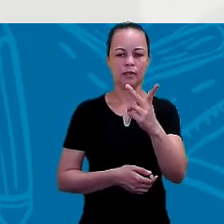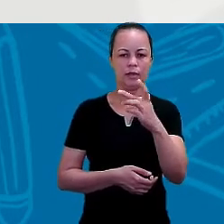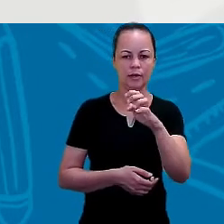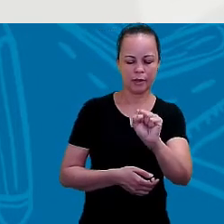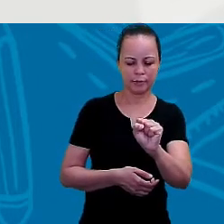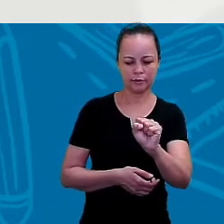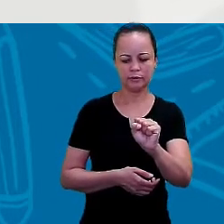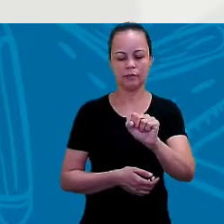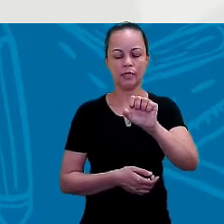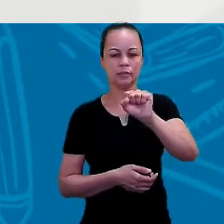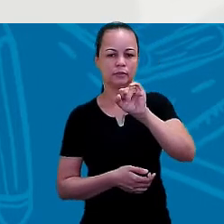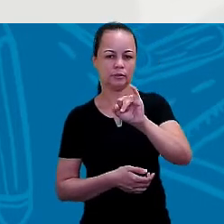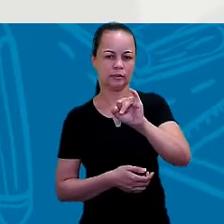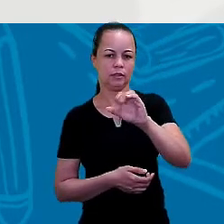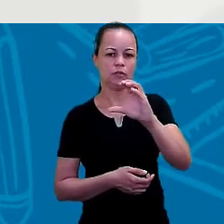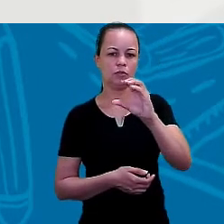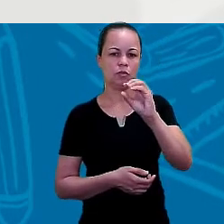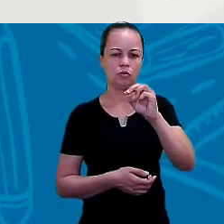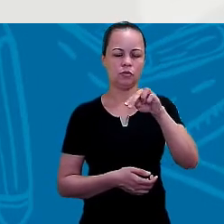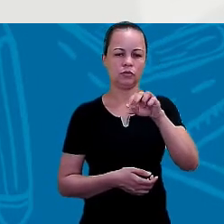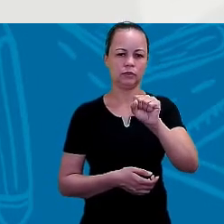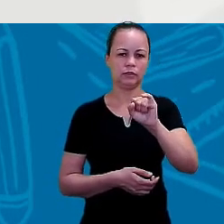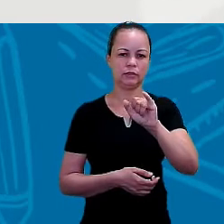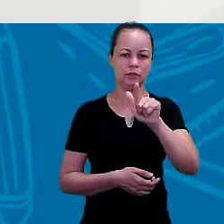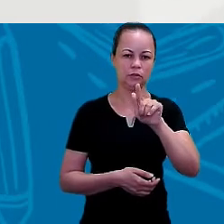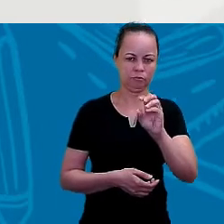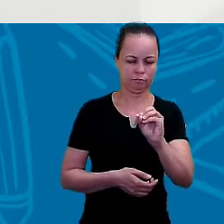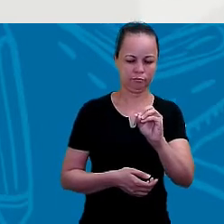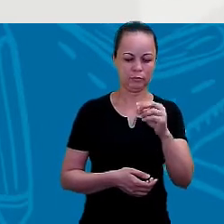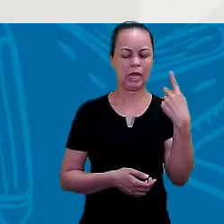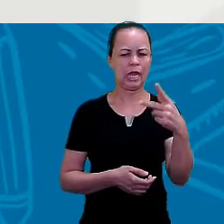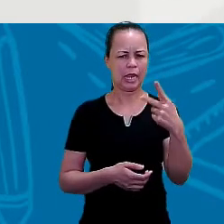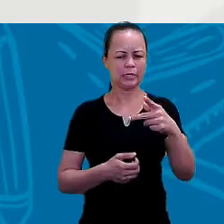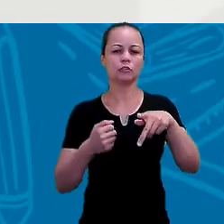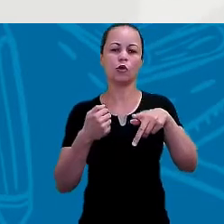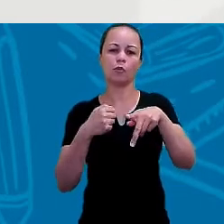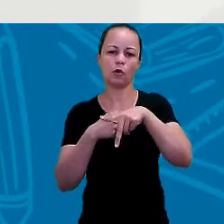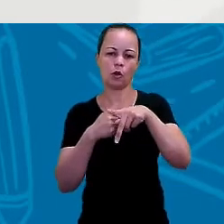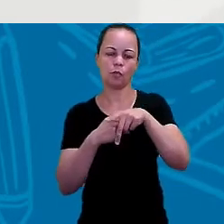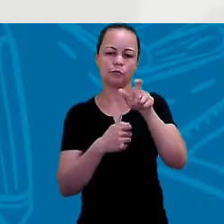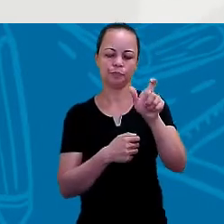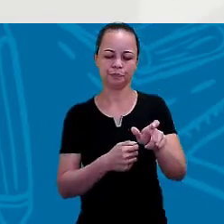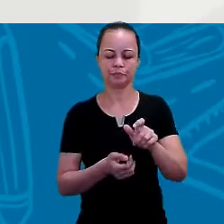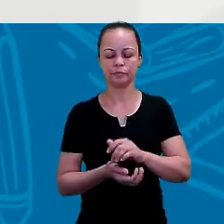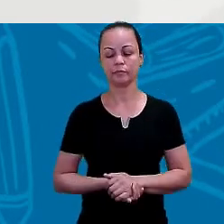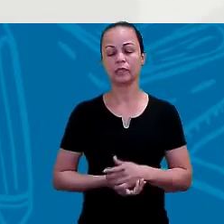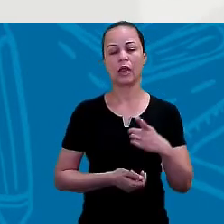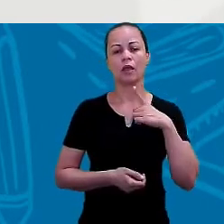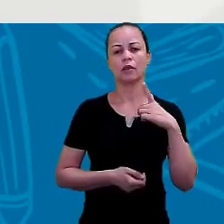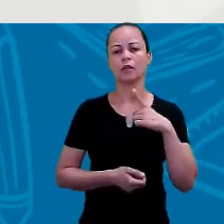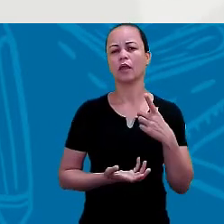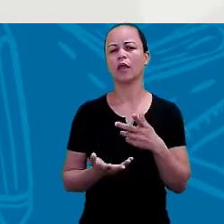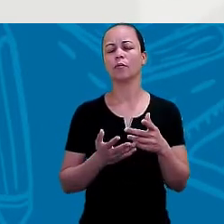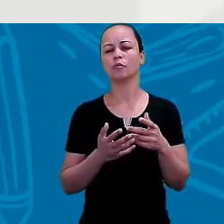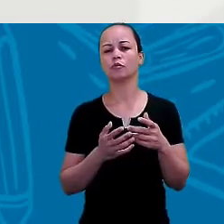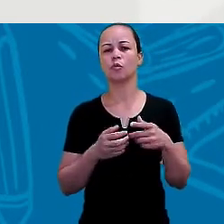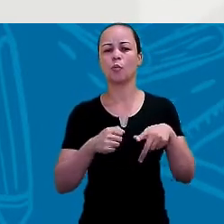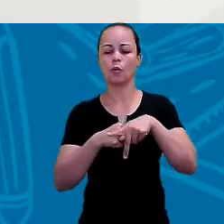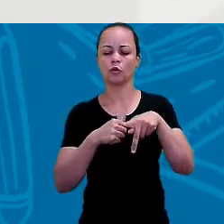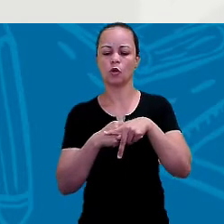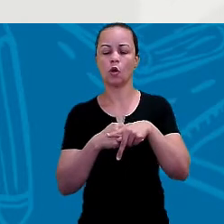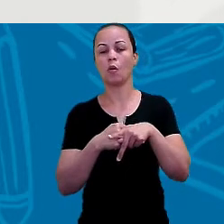Se-consigam. Então, esses aí são os pronomes pessoais. Nós temos aqui de pronome pessoal